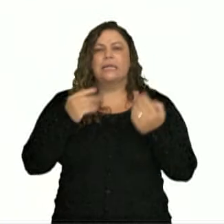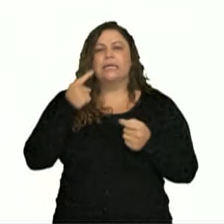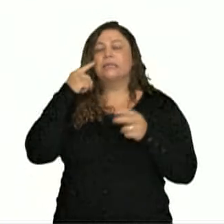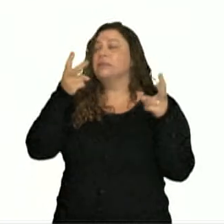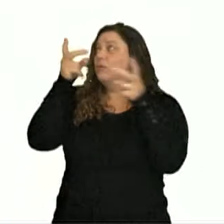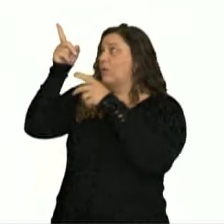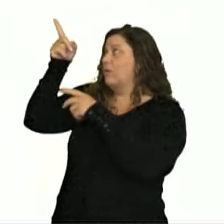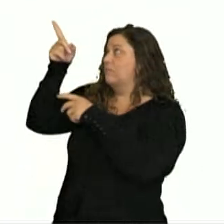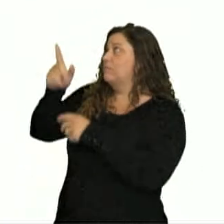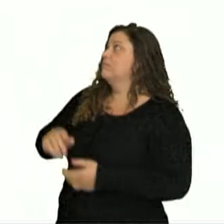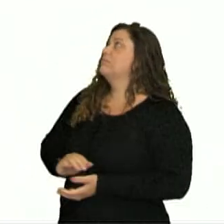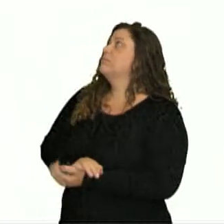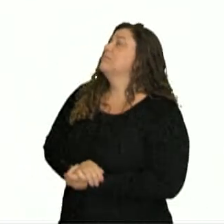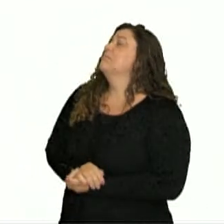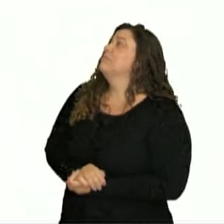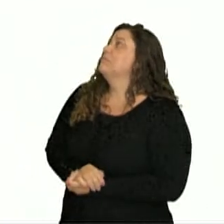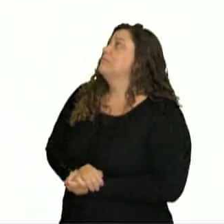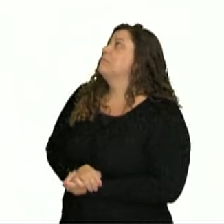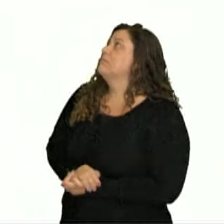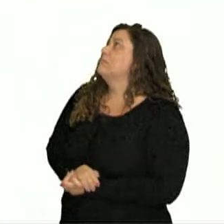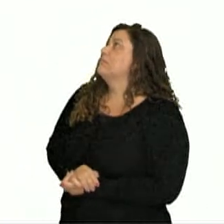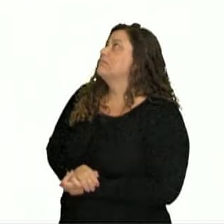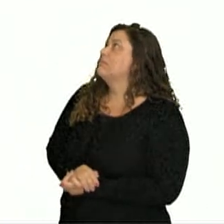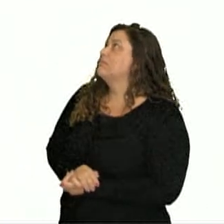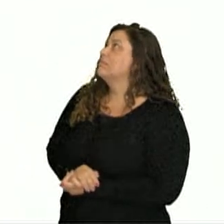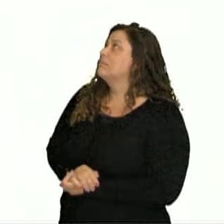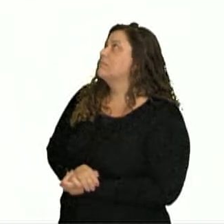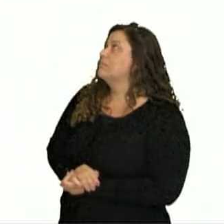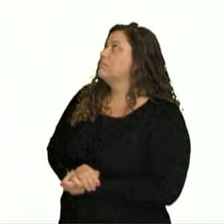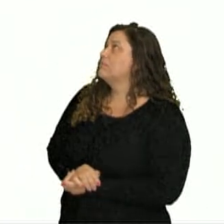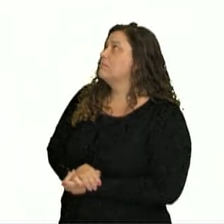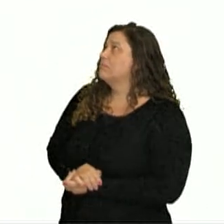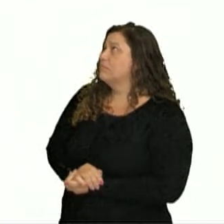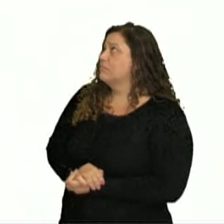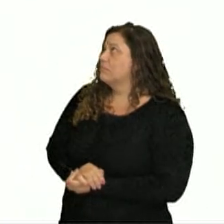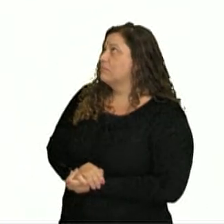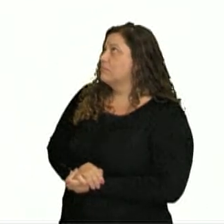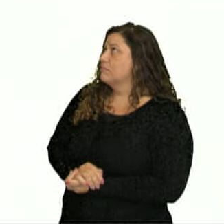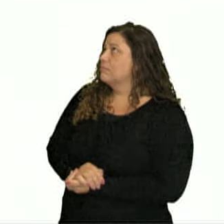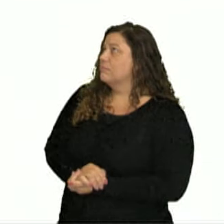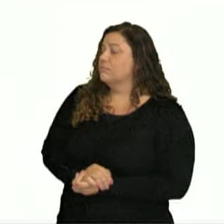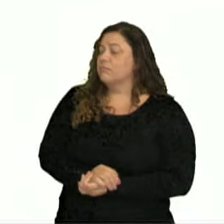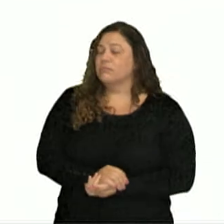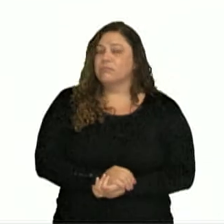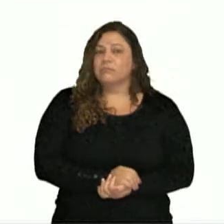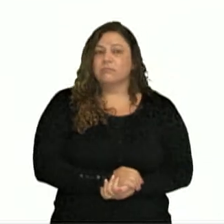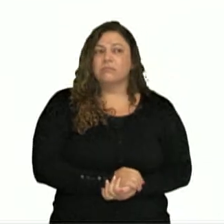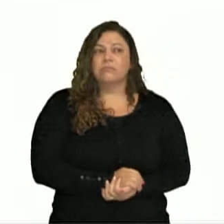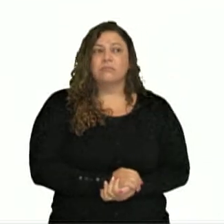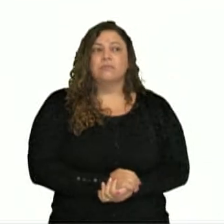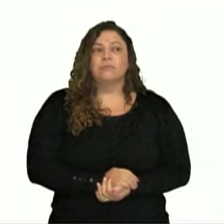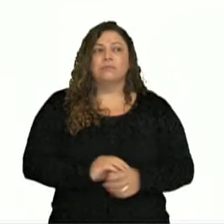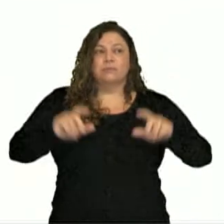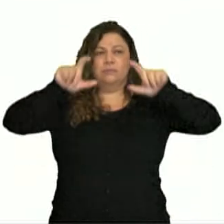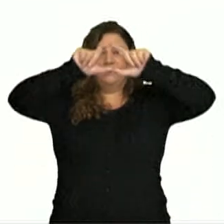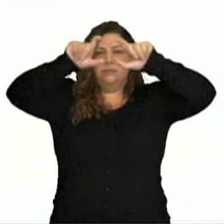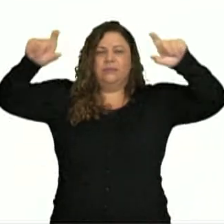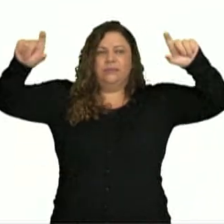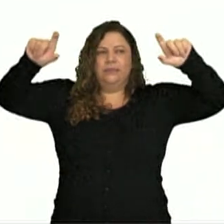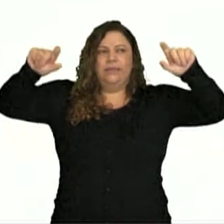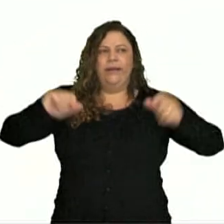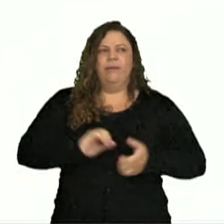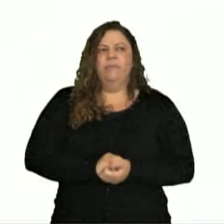parte destacada. ¿Sabrías decir cuál es el modo de conjugación? Essa parte destacada ali, no